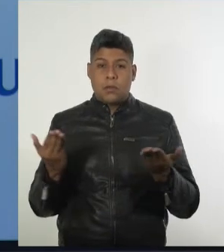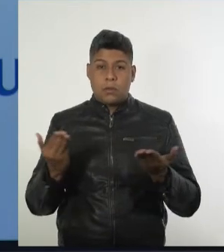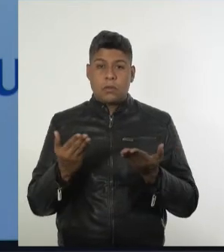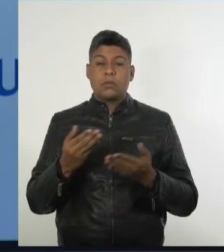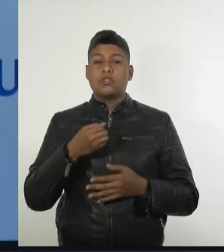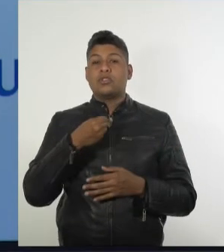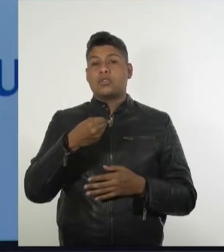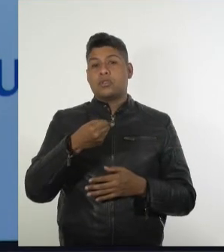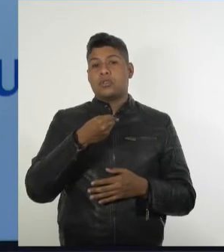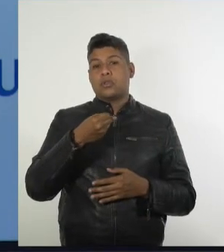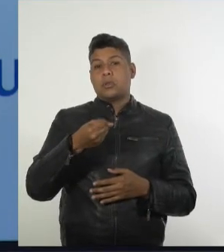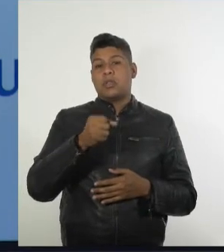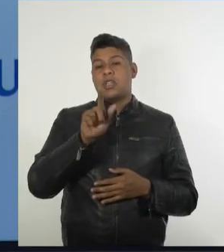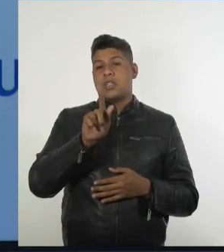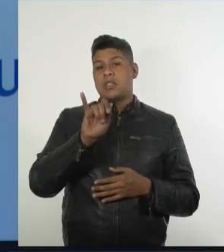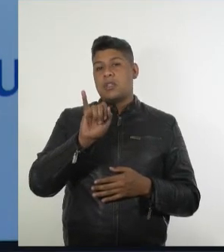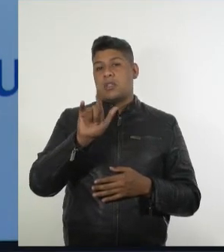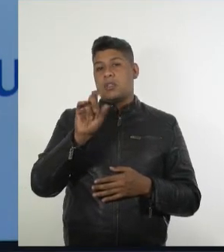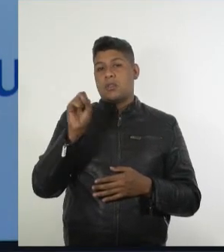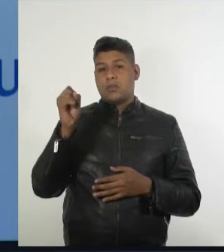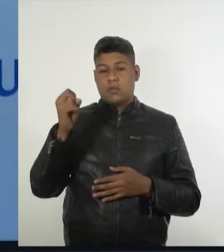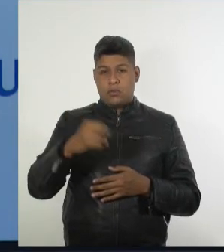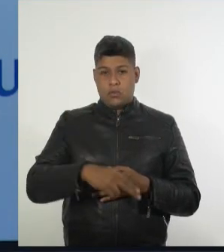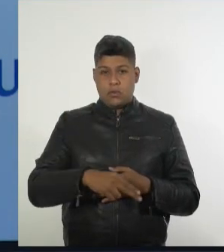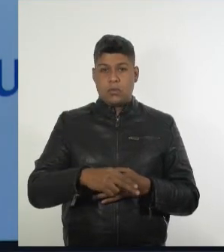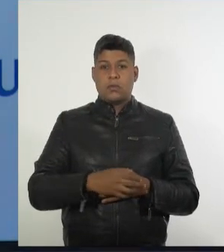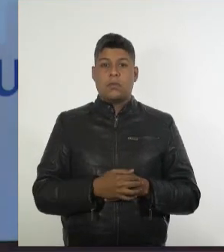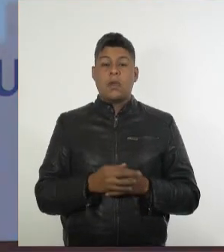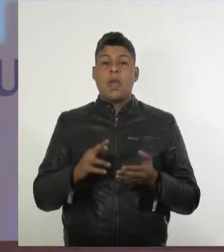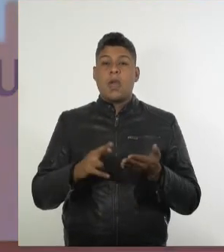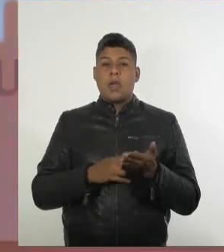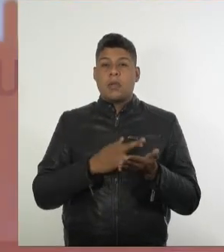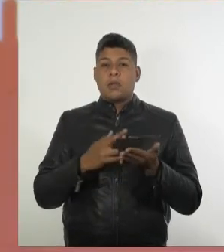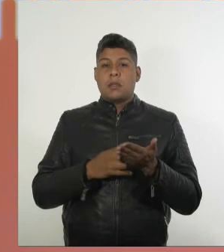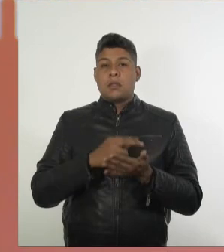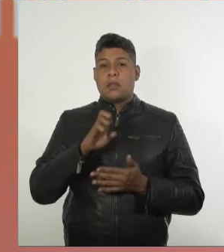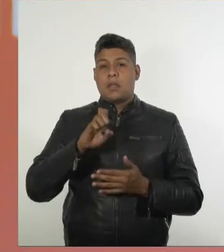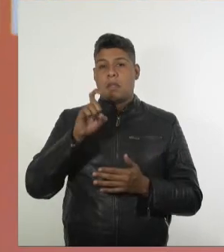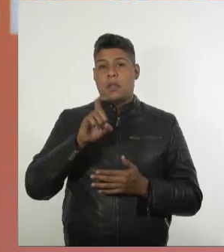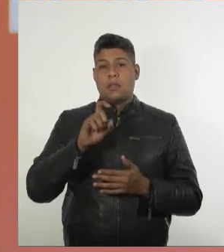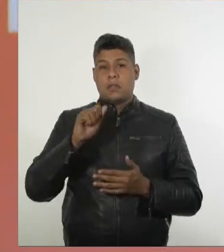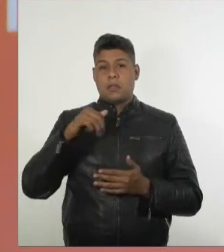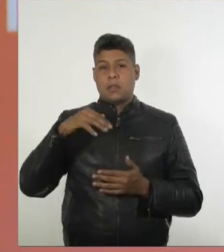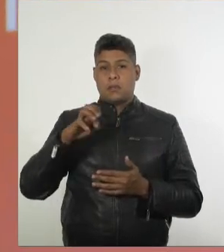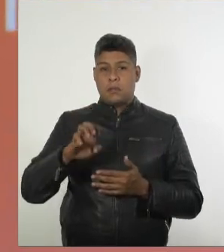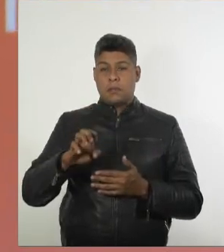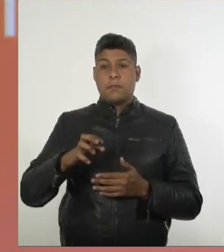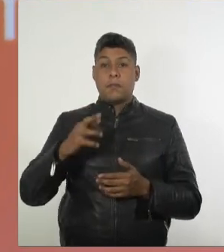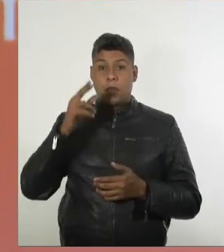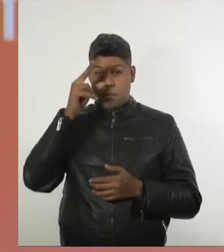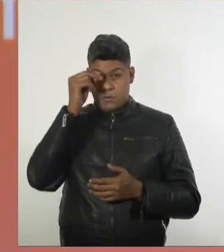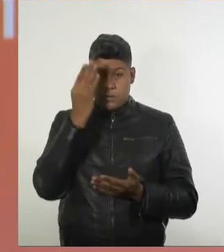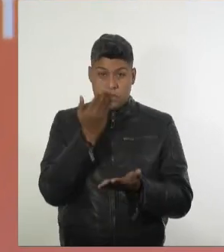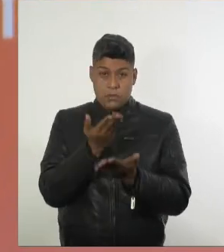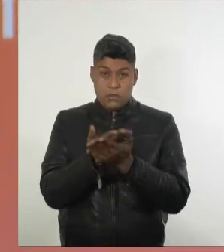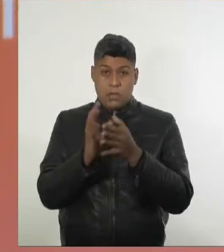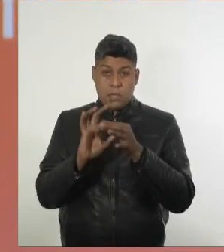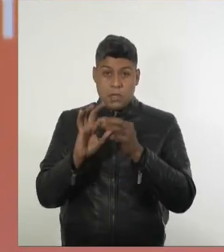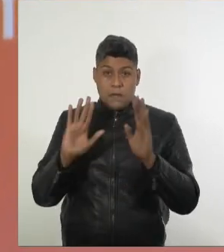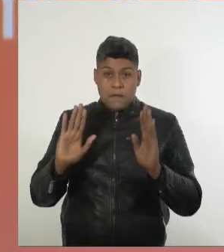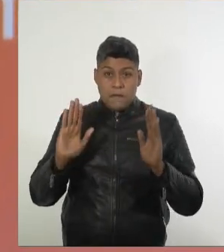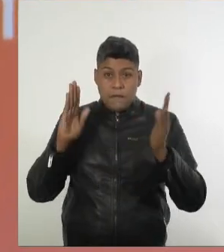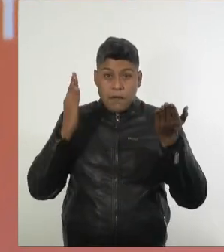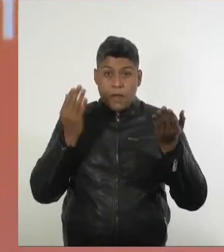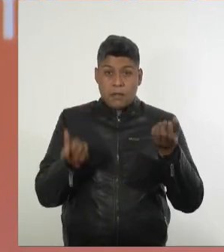do jornalista Gilson Garretti Júnior, da revista Exame. A Prefeitura estava estudando liberar as festas